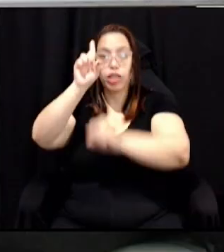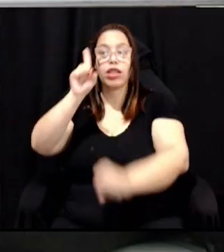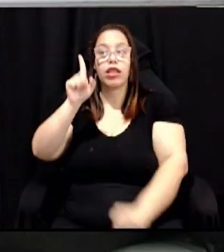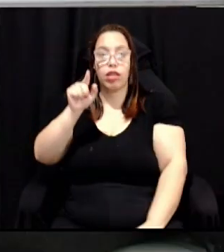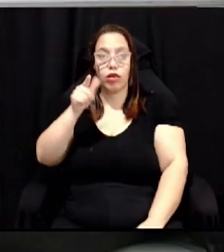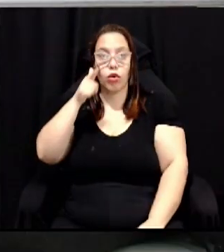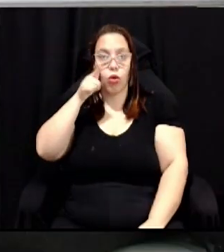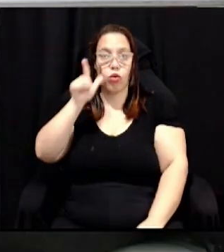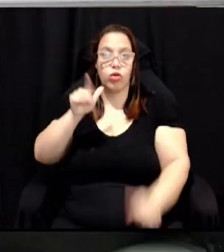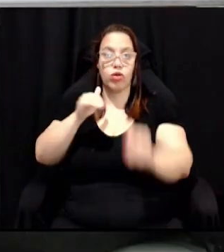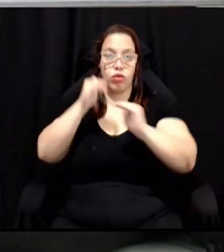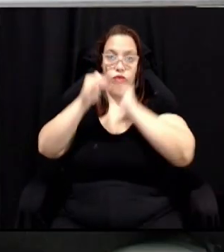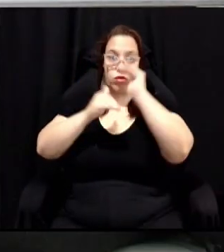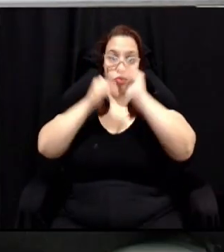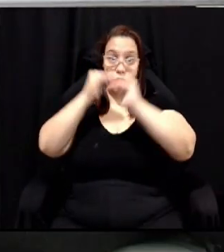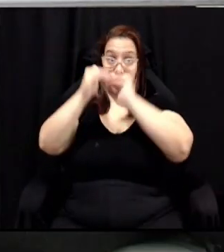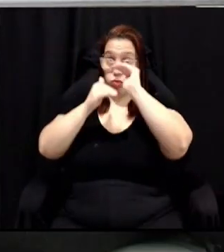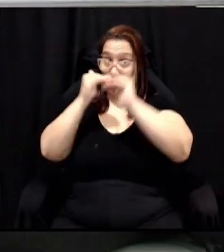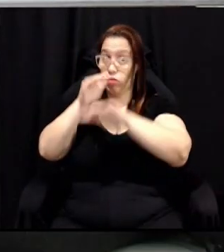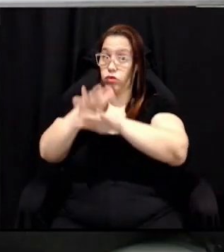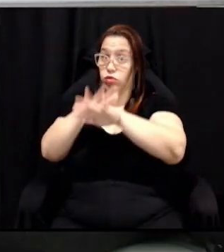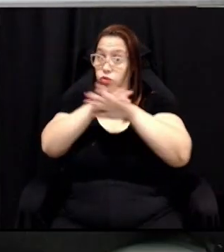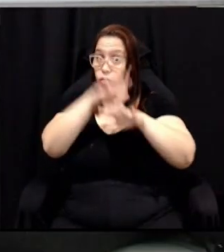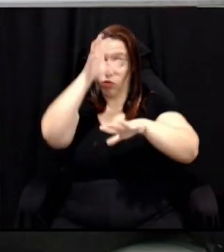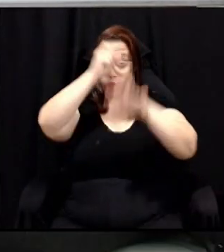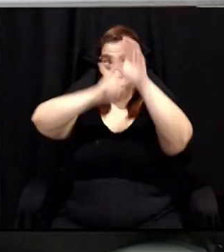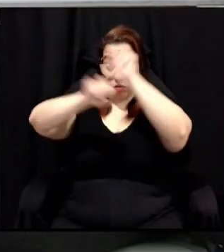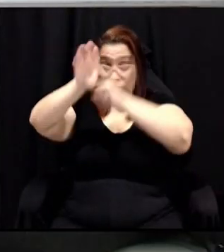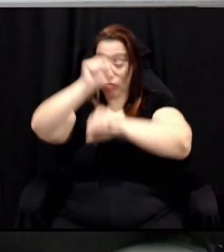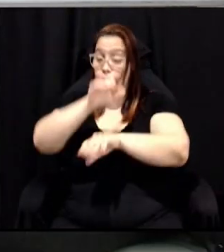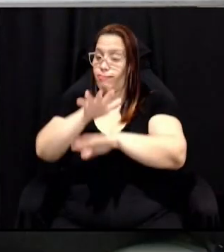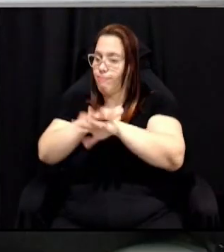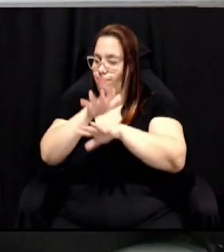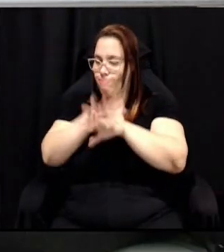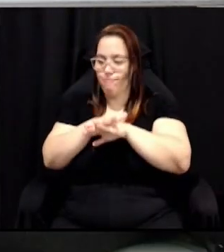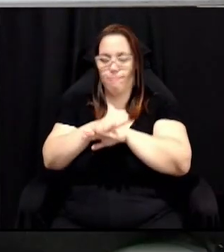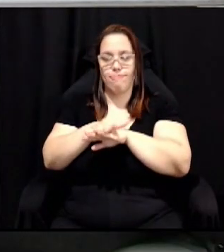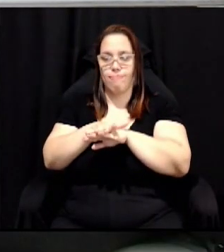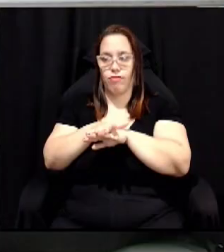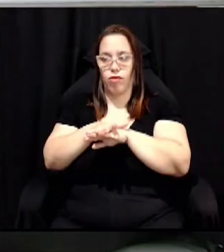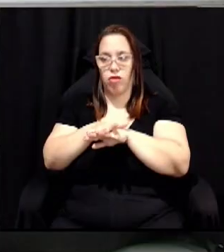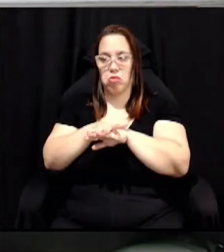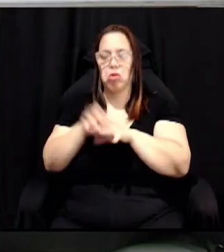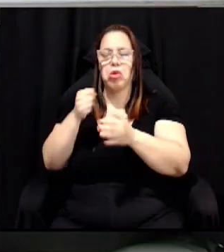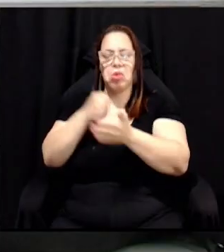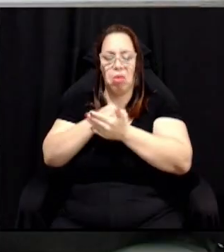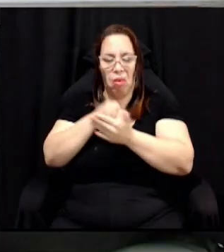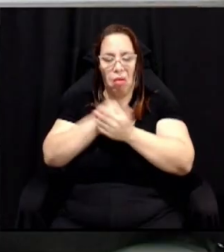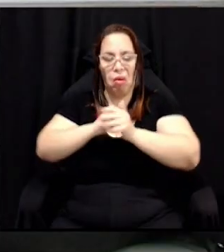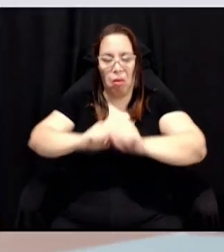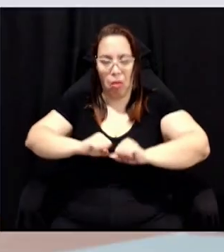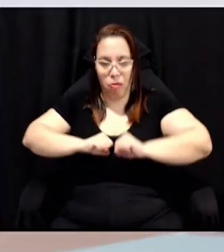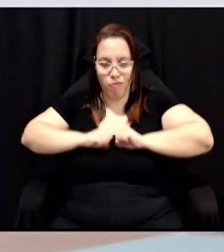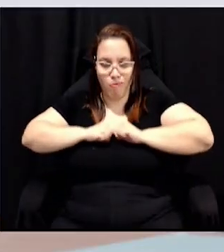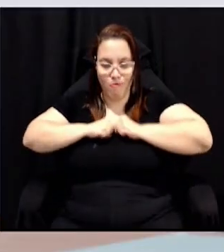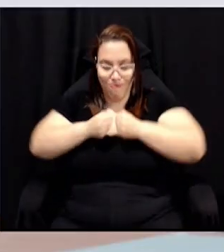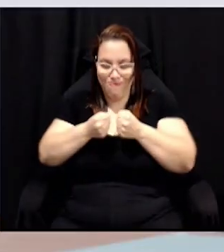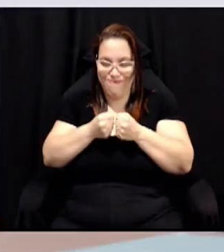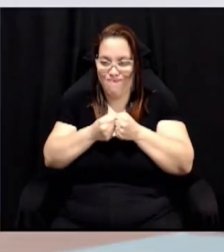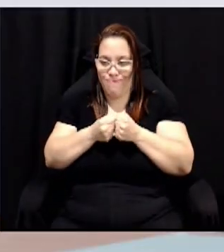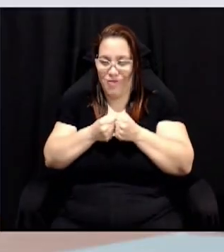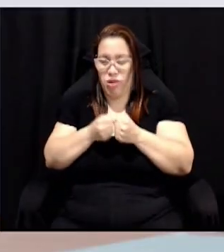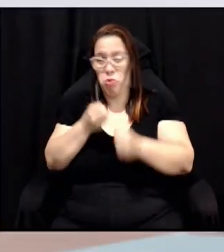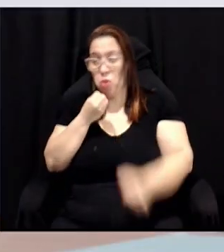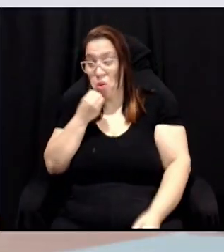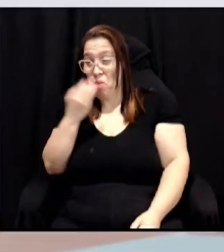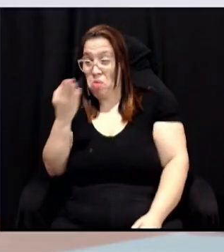habilidades matemáticas, todo mundo consegue aprender matemática e todo mundo consegue, se com dedicação e com esforço, claro que alguns com um pouco mais